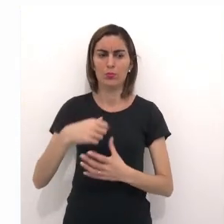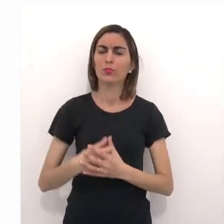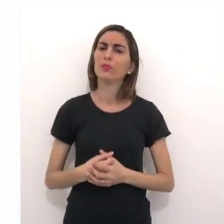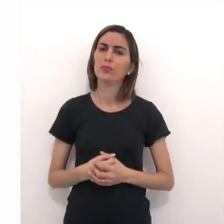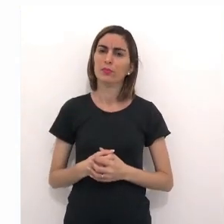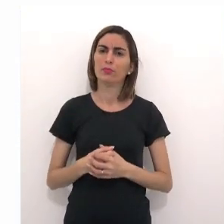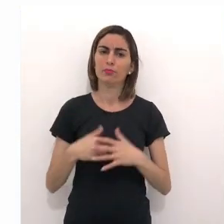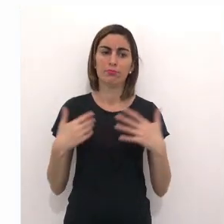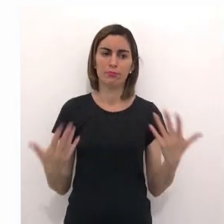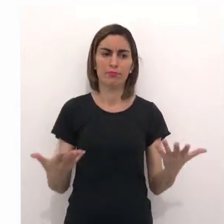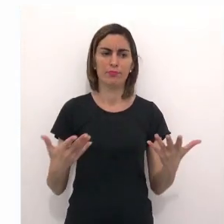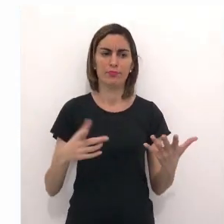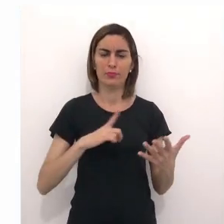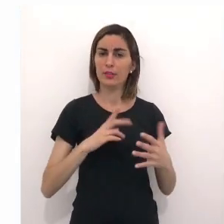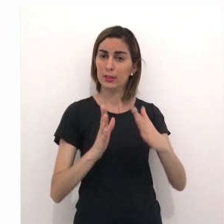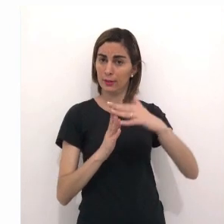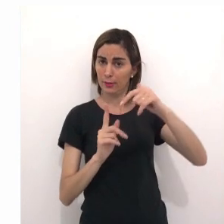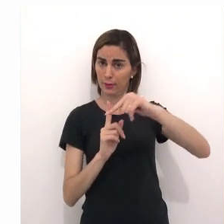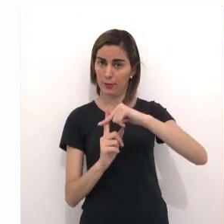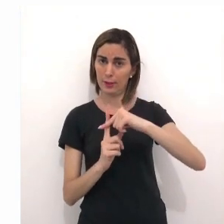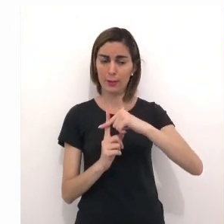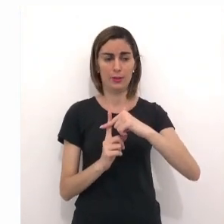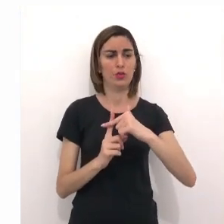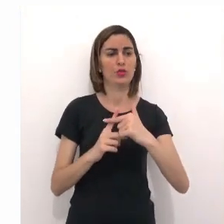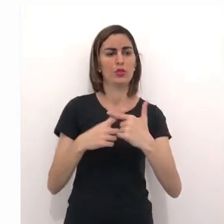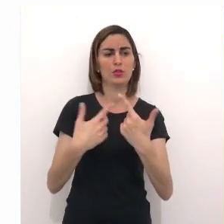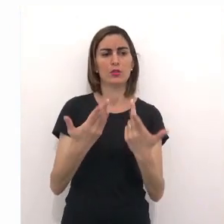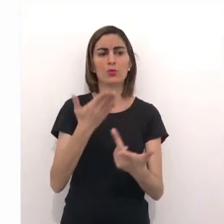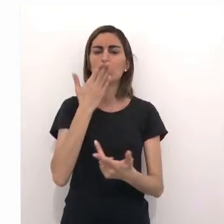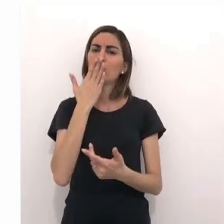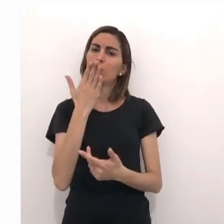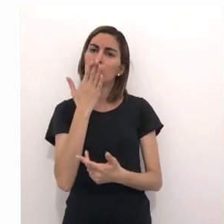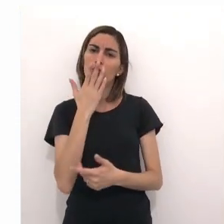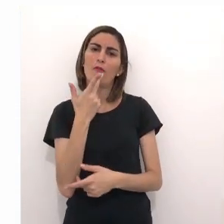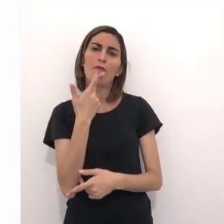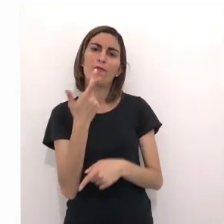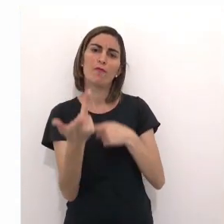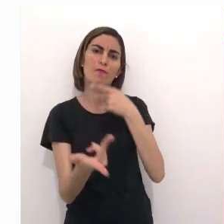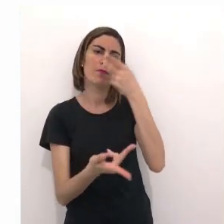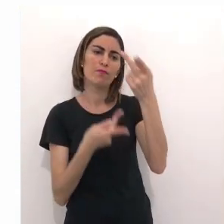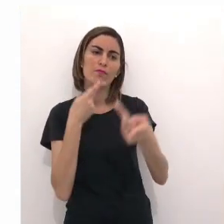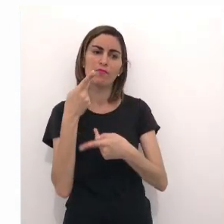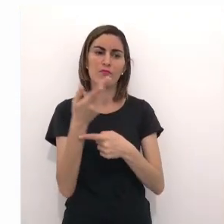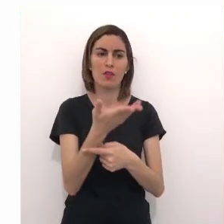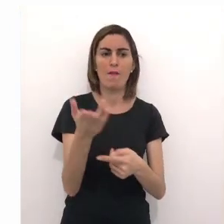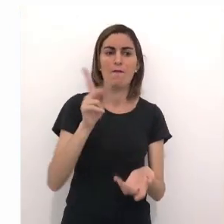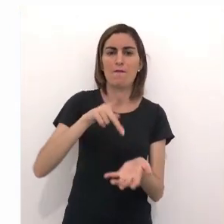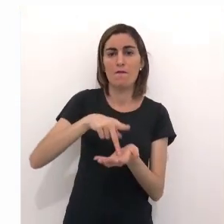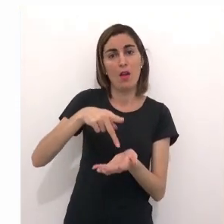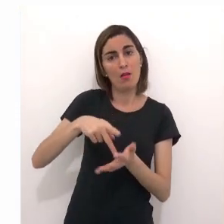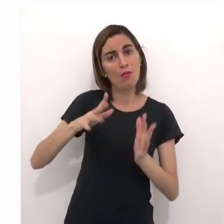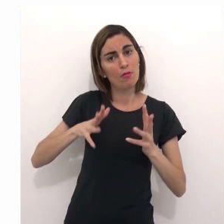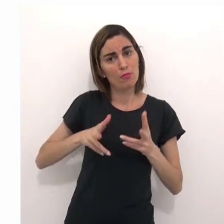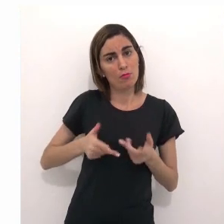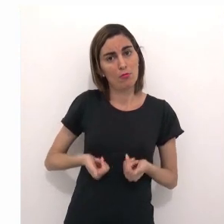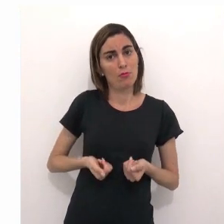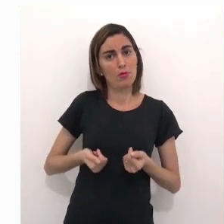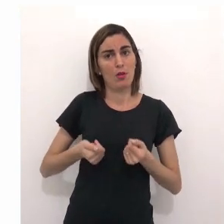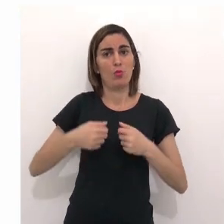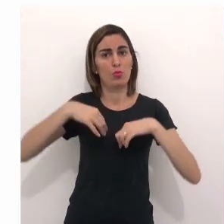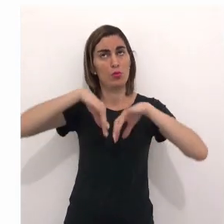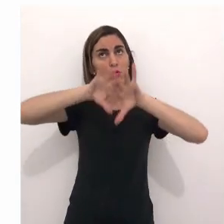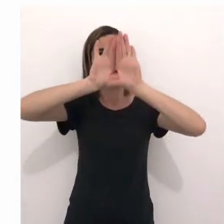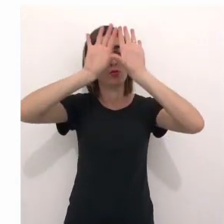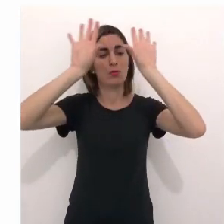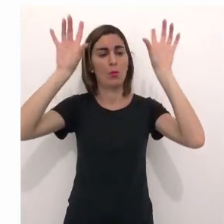Então, a igreja dos índios dizia era a verdadeira santidade para ir ao céu. Porque